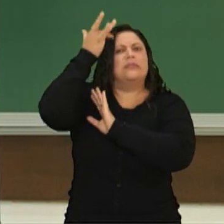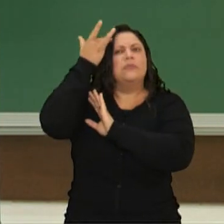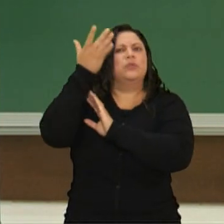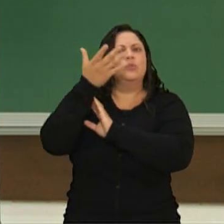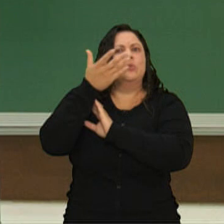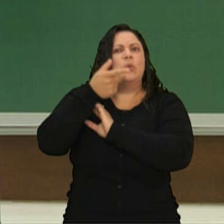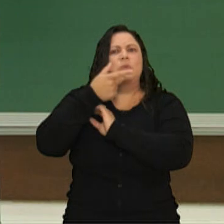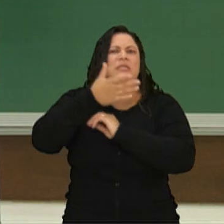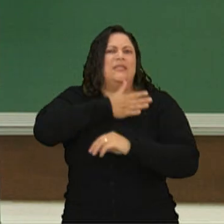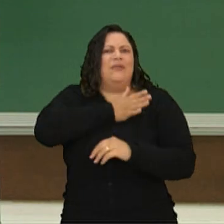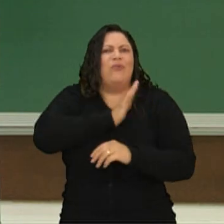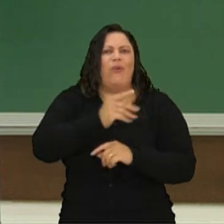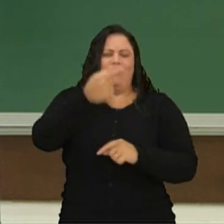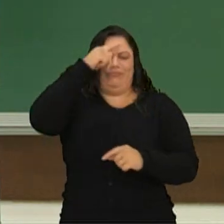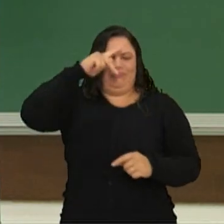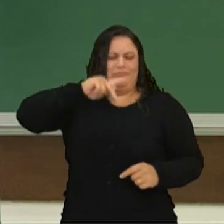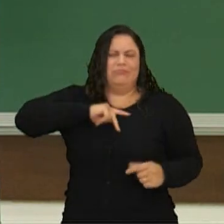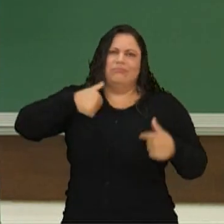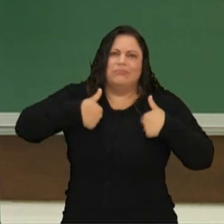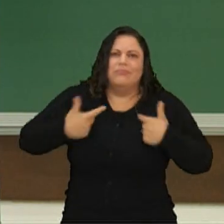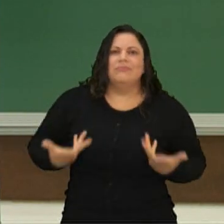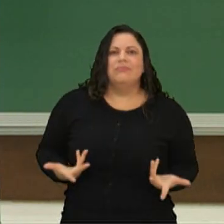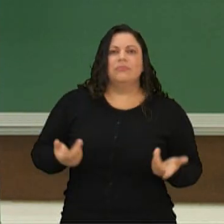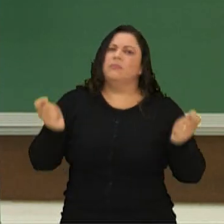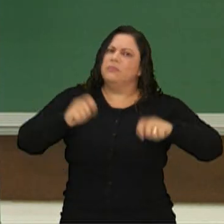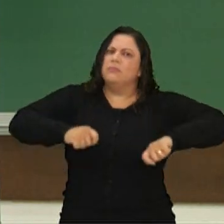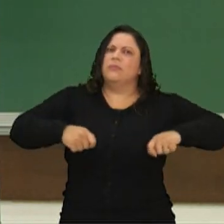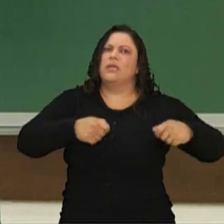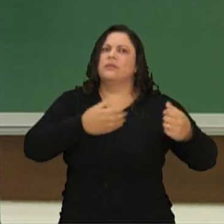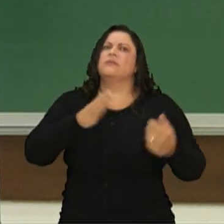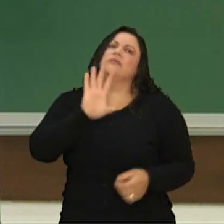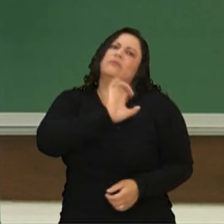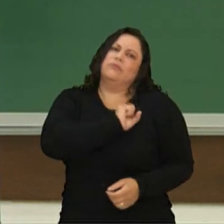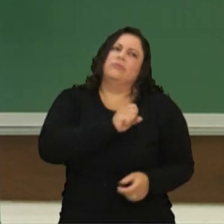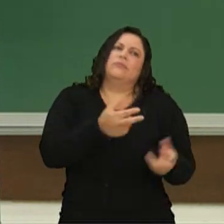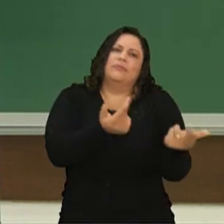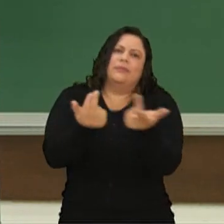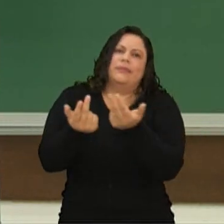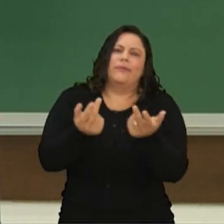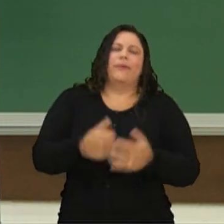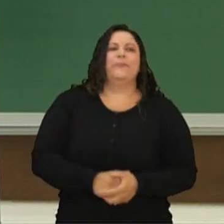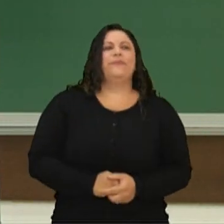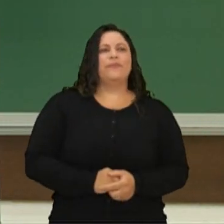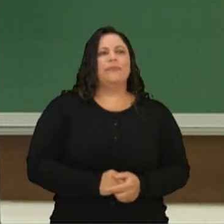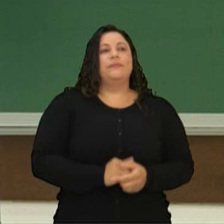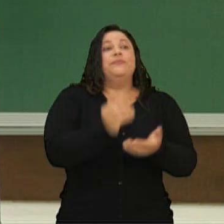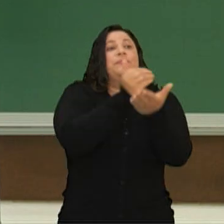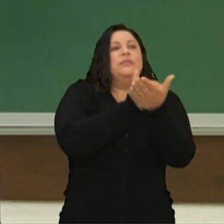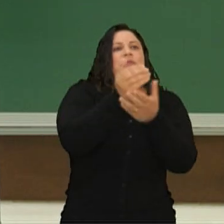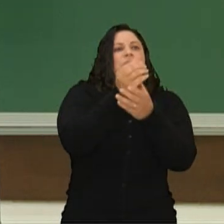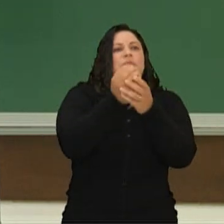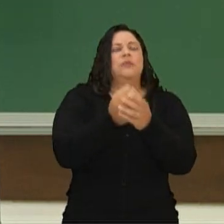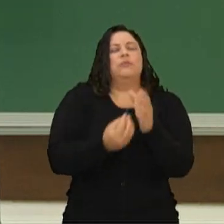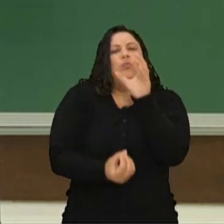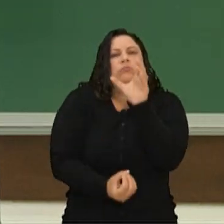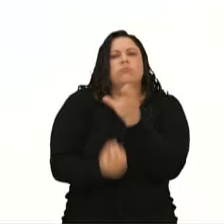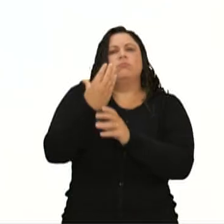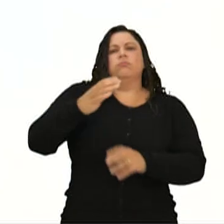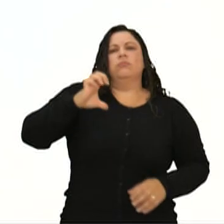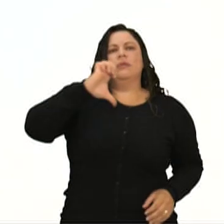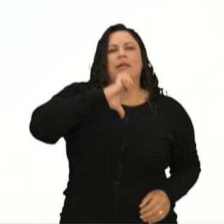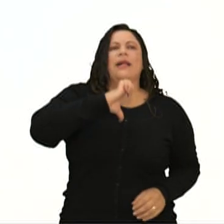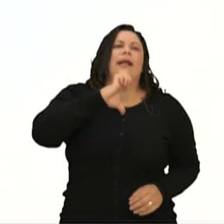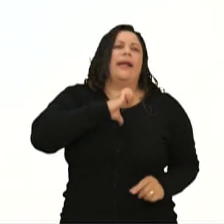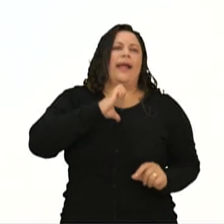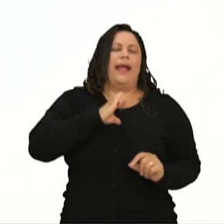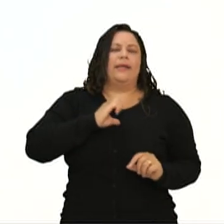mal. Tá? Princípios éticos do islamismo. Aqui nós temos a figura de Maomé, o profeta do